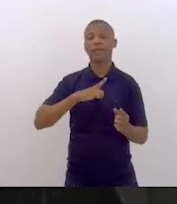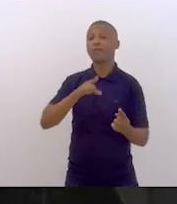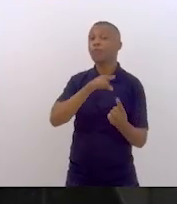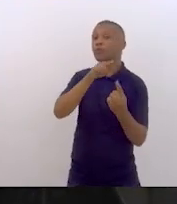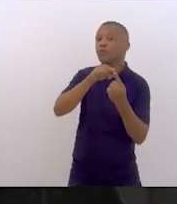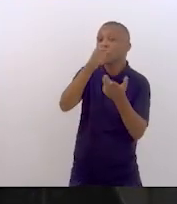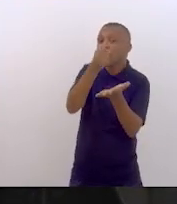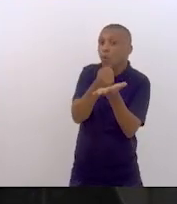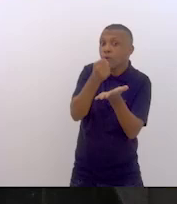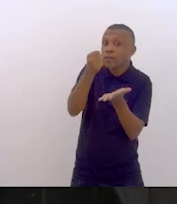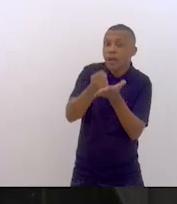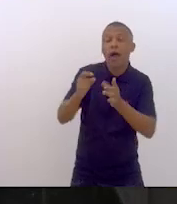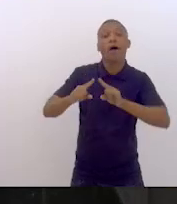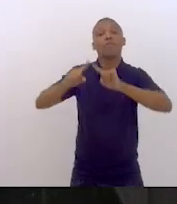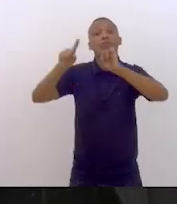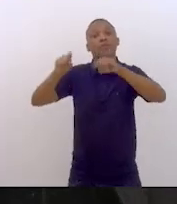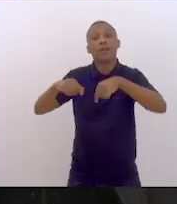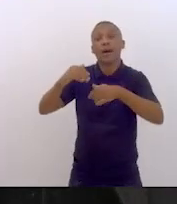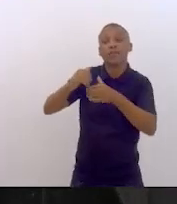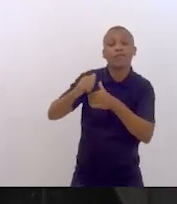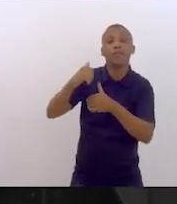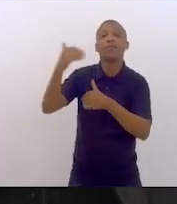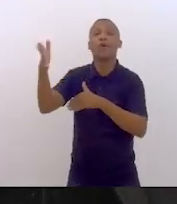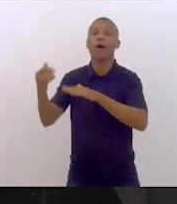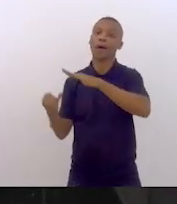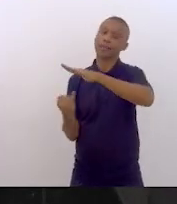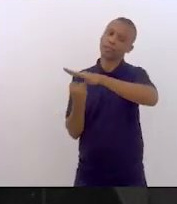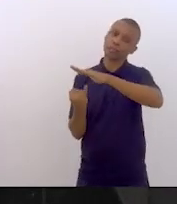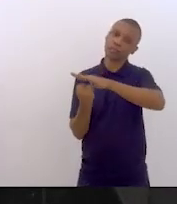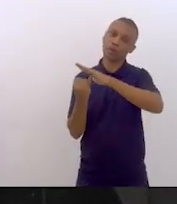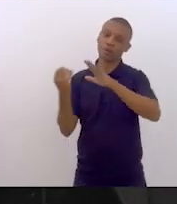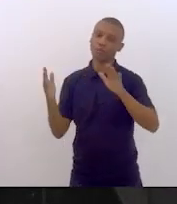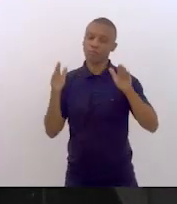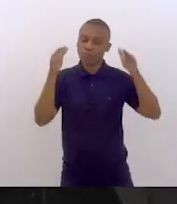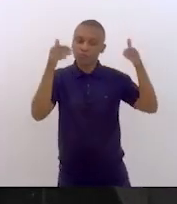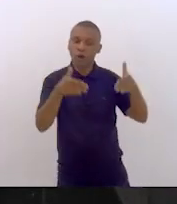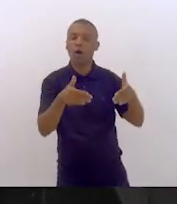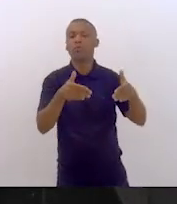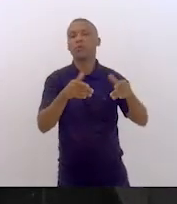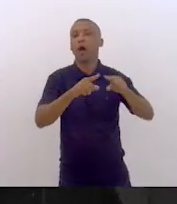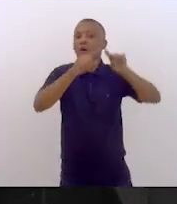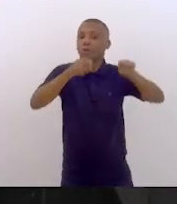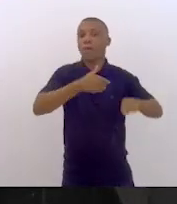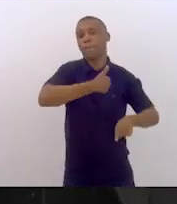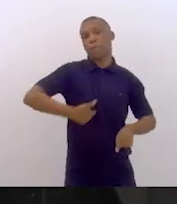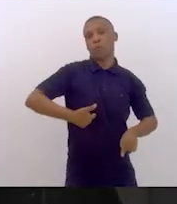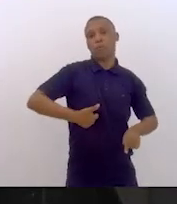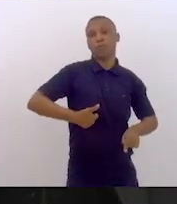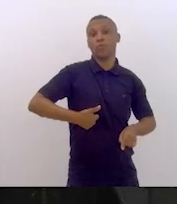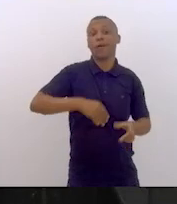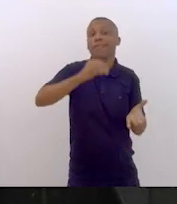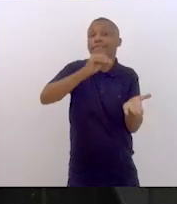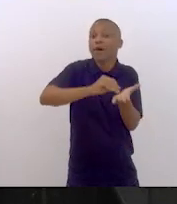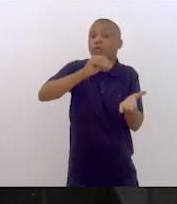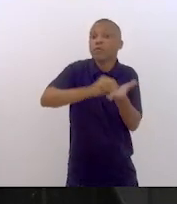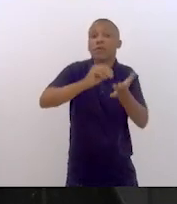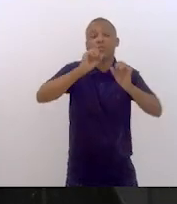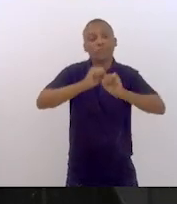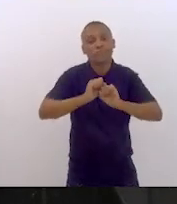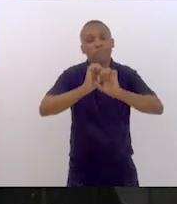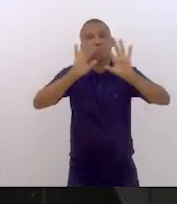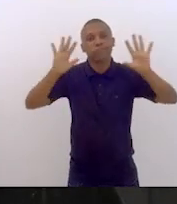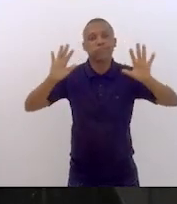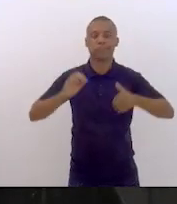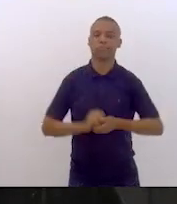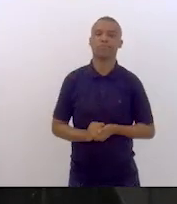pessoas externas ou não ao serviço público sem transparência quanto as